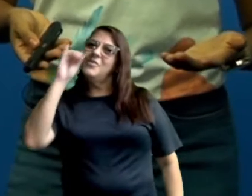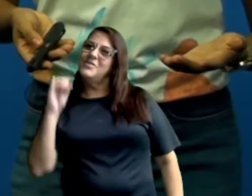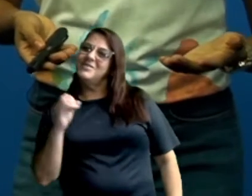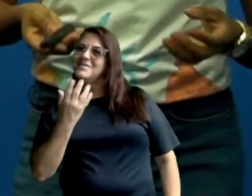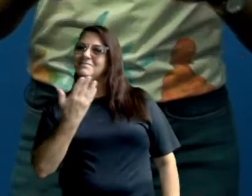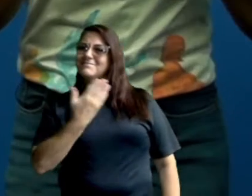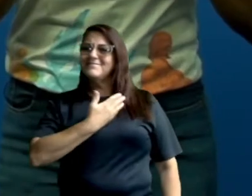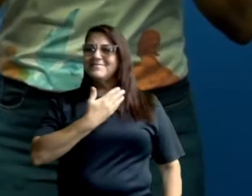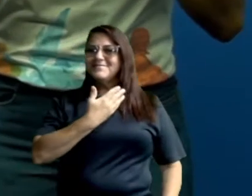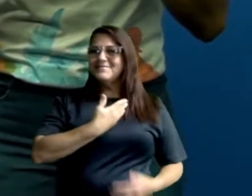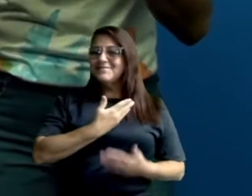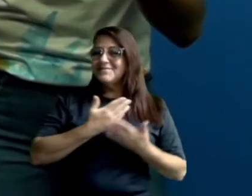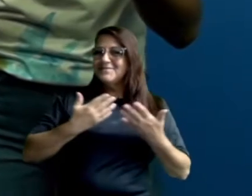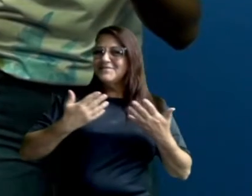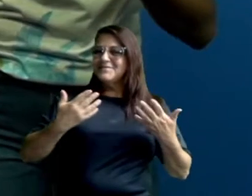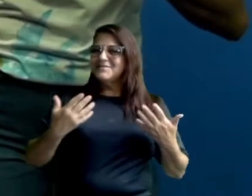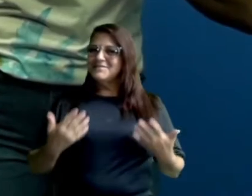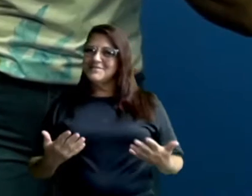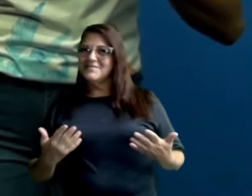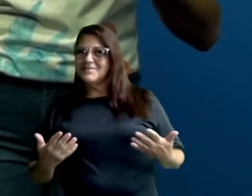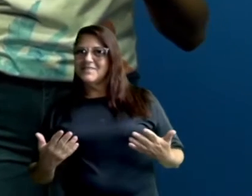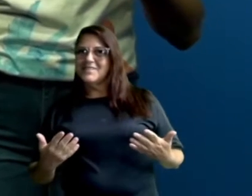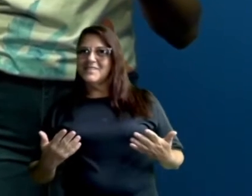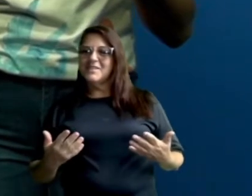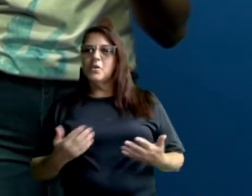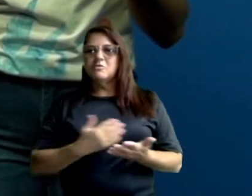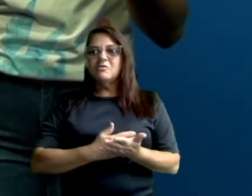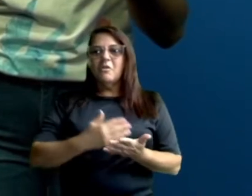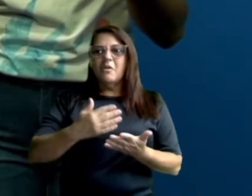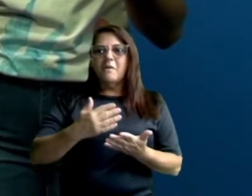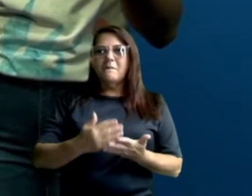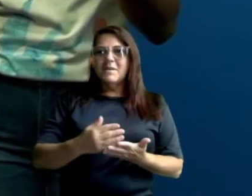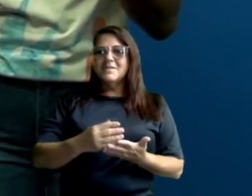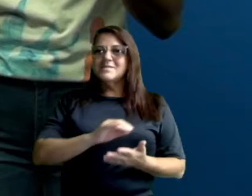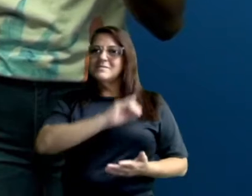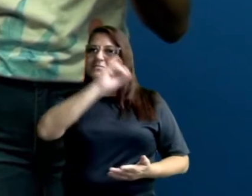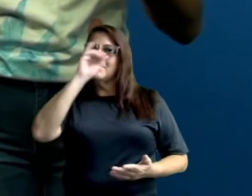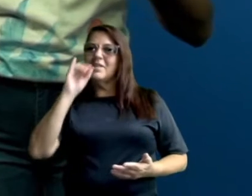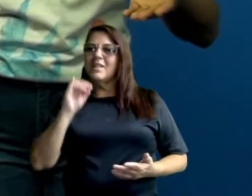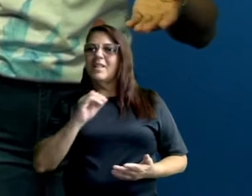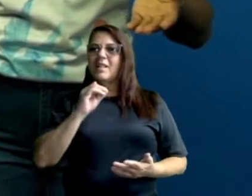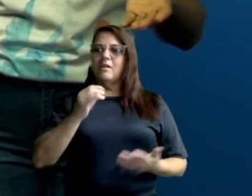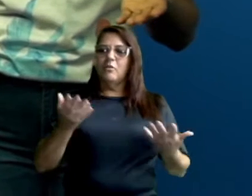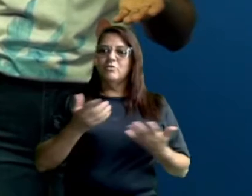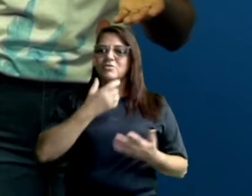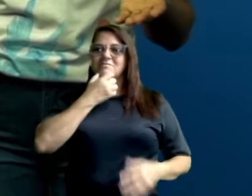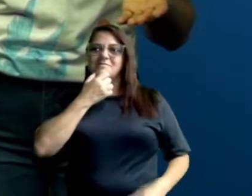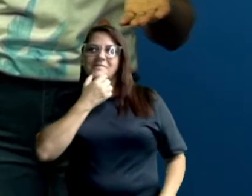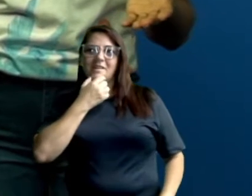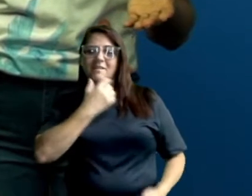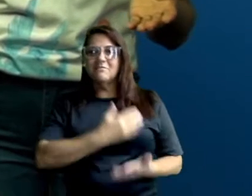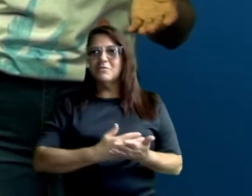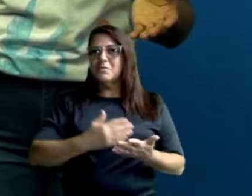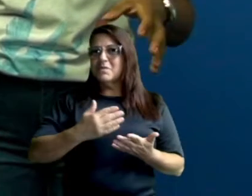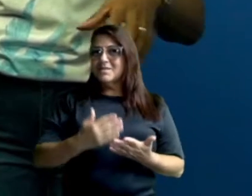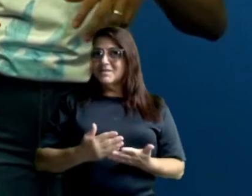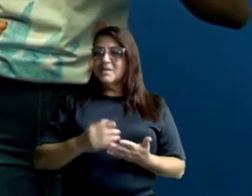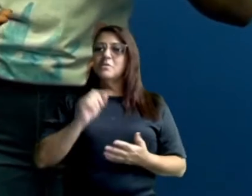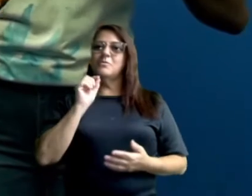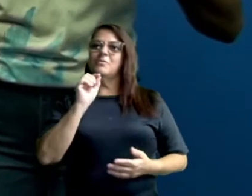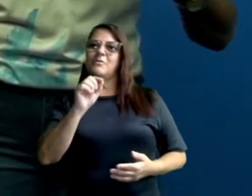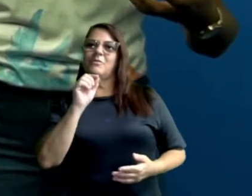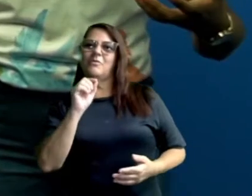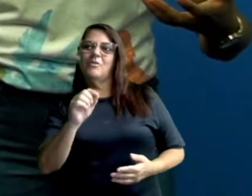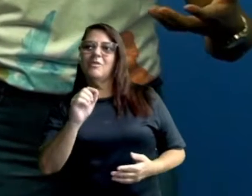meus amores! Hello! Quando a gente inicia, a gente diz esse olá aí. E como é aula de inglês, a gente vai iniciar sempre com o quê? Com